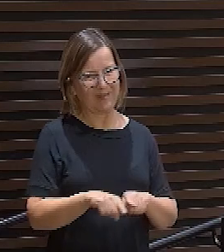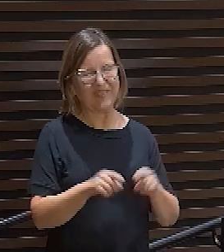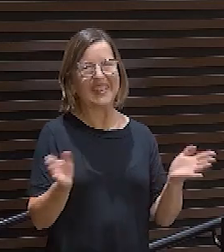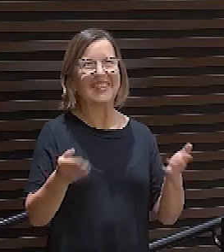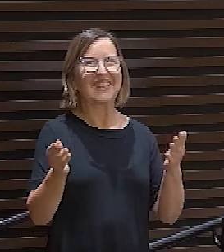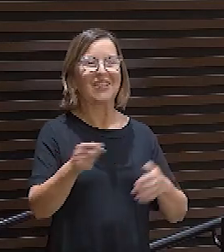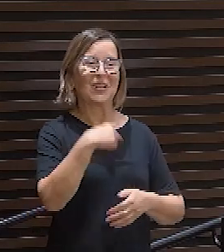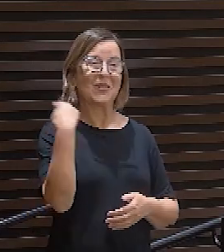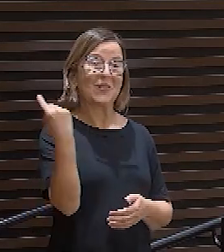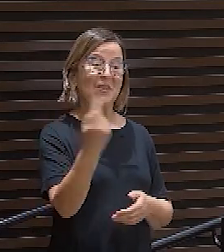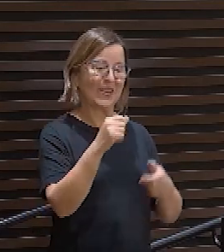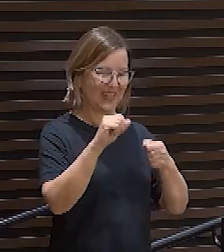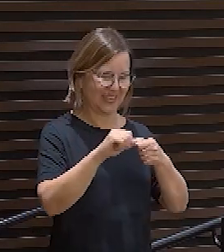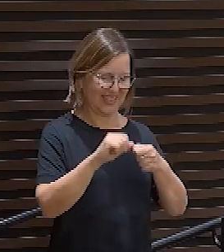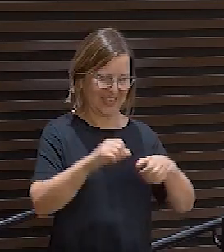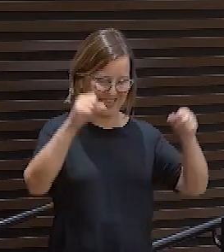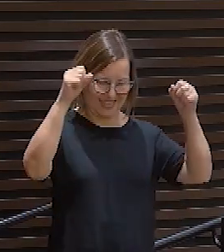Criador.